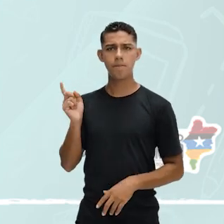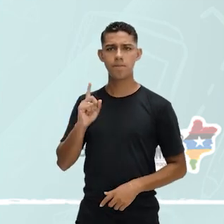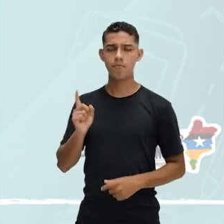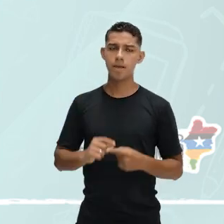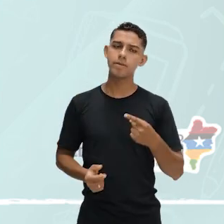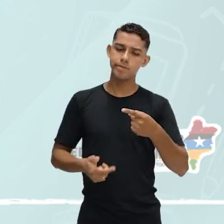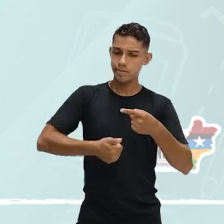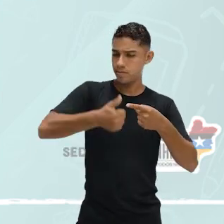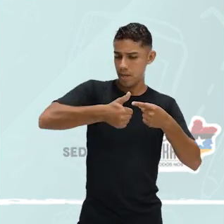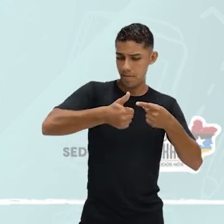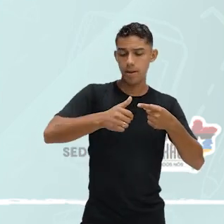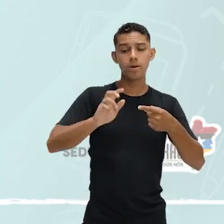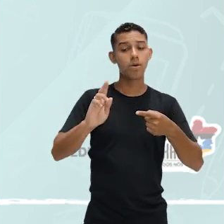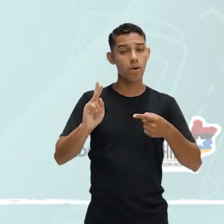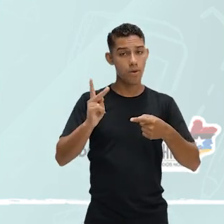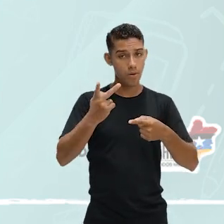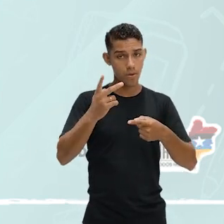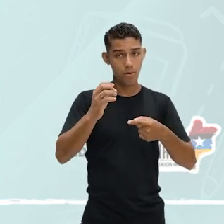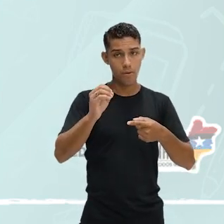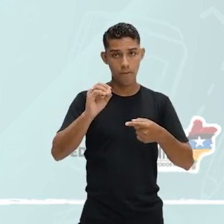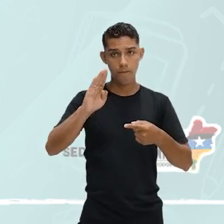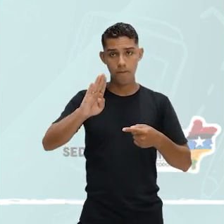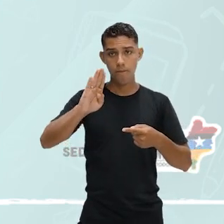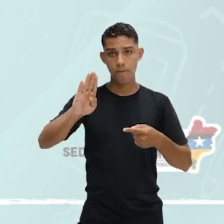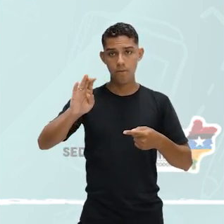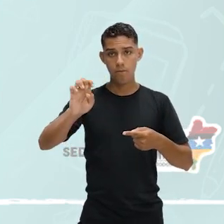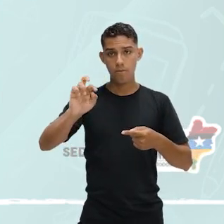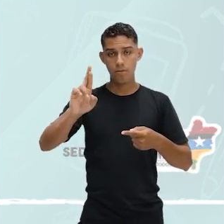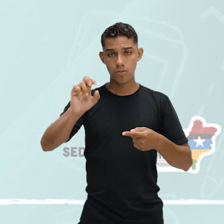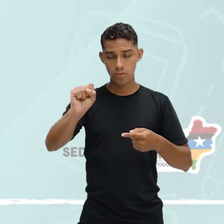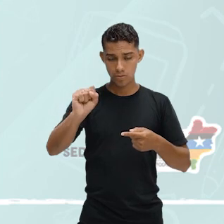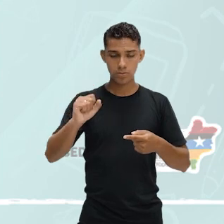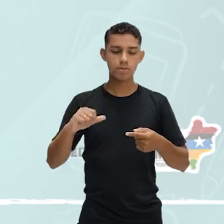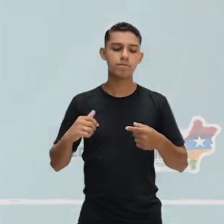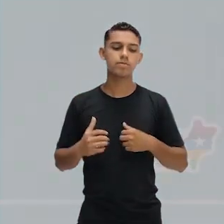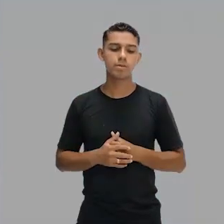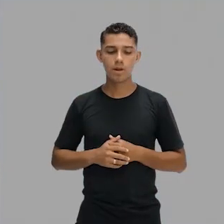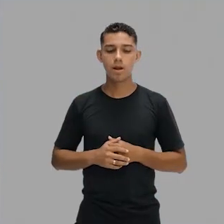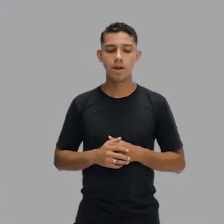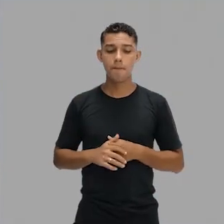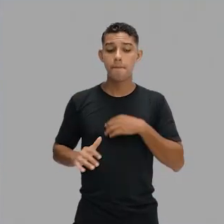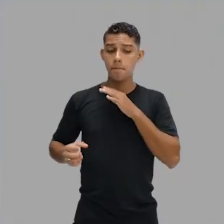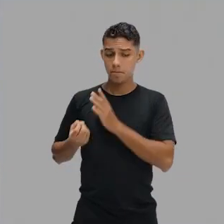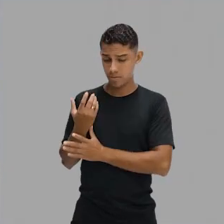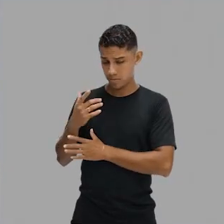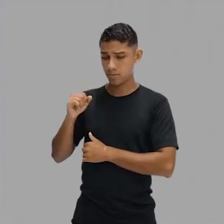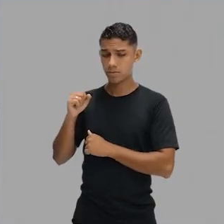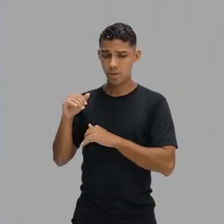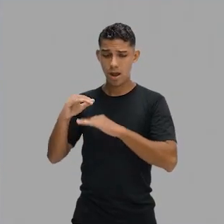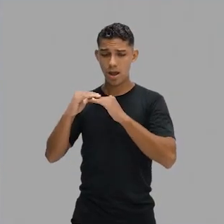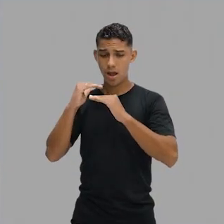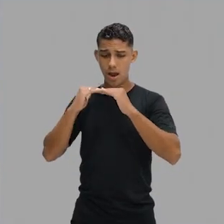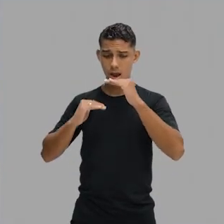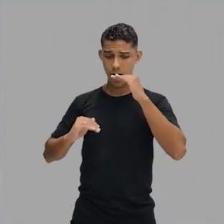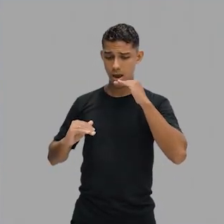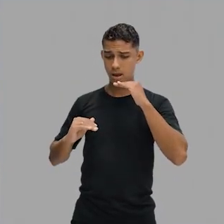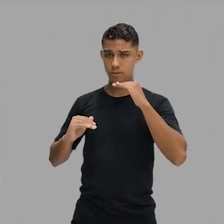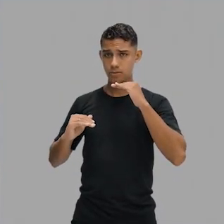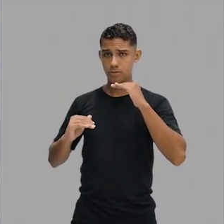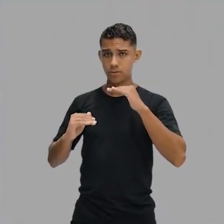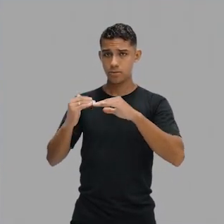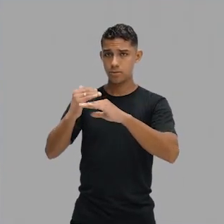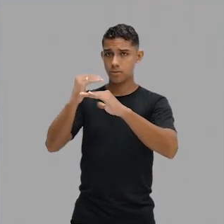temos Hobbes, por exemplo, tá? E essa origem da desigualdade, necessariamente ele vai